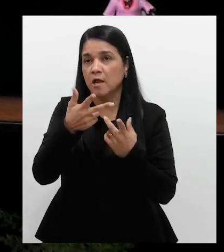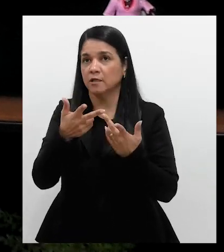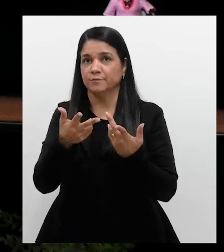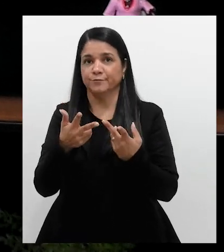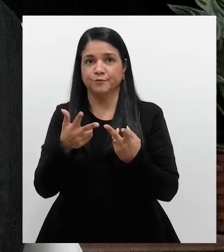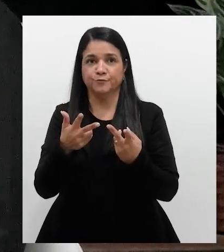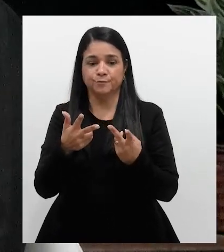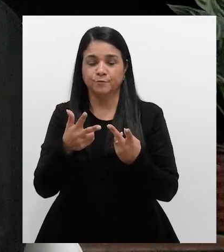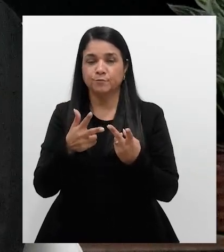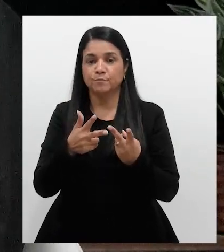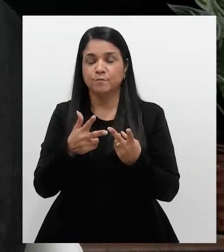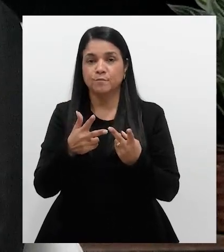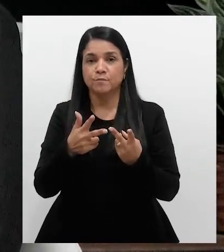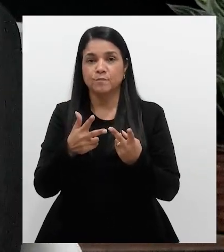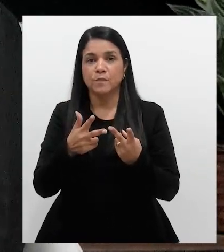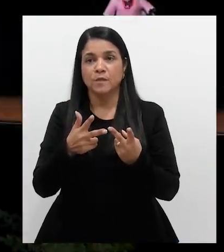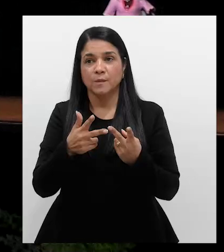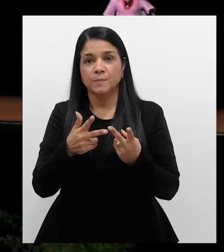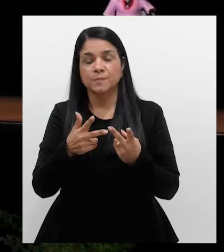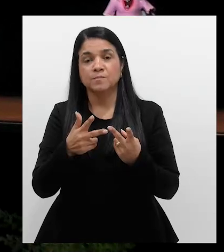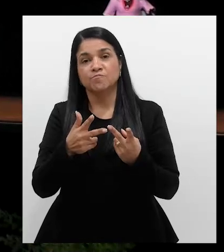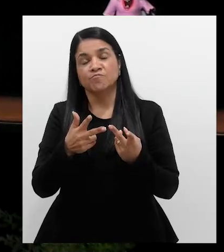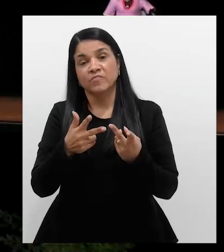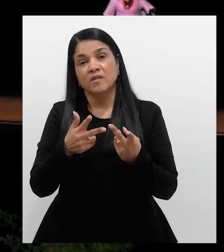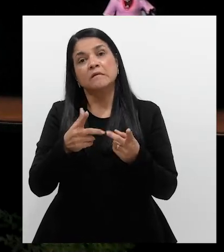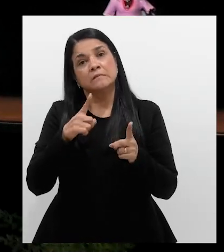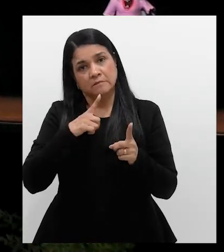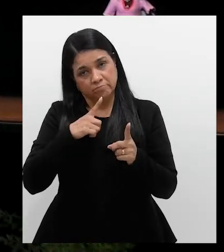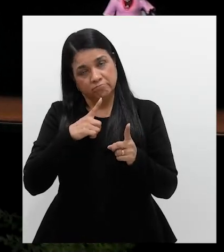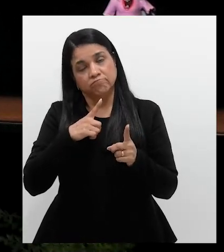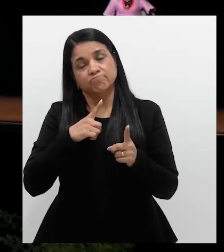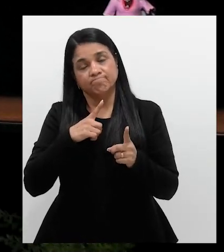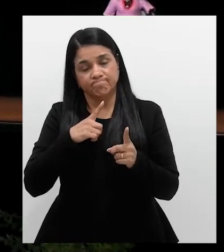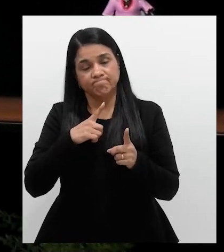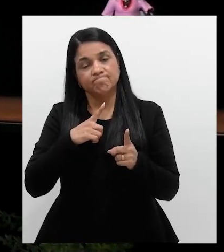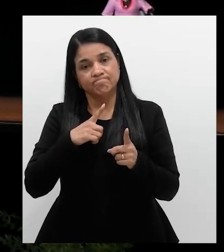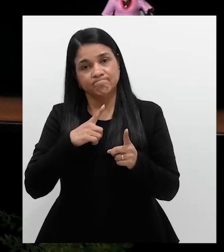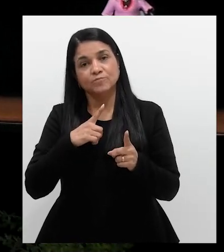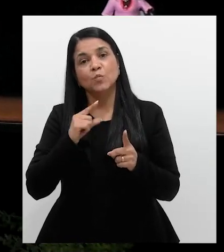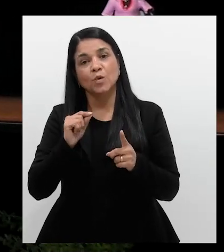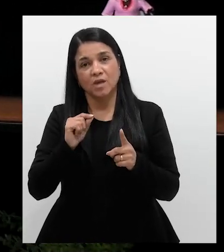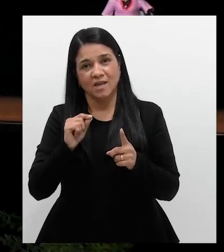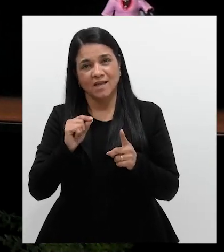favorecer Refrigerantes, aí, refrigerantes, né? Sim, pode sim favorecer a